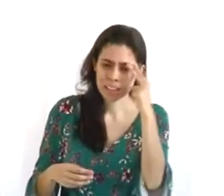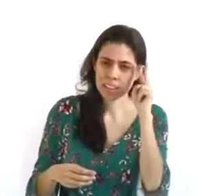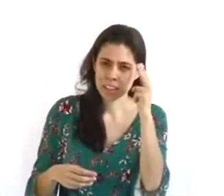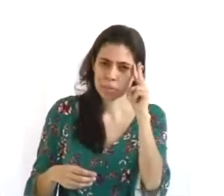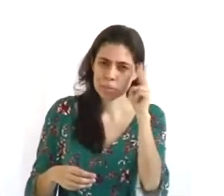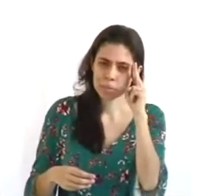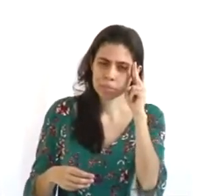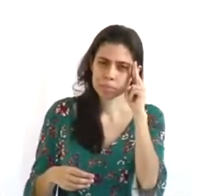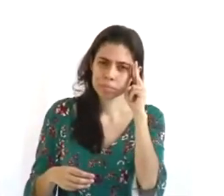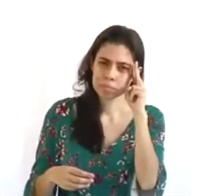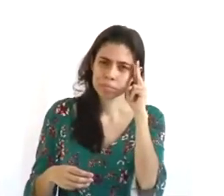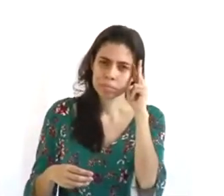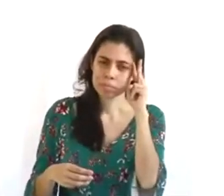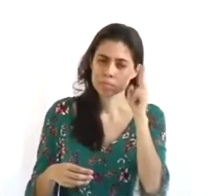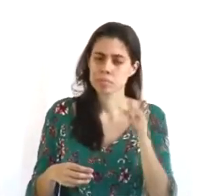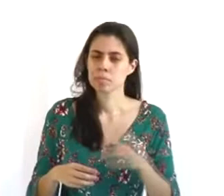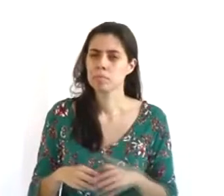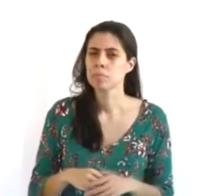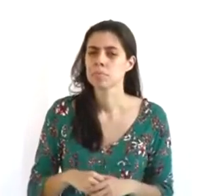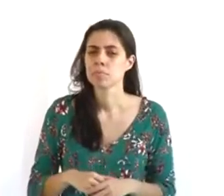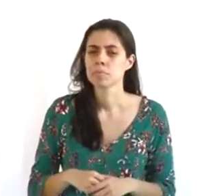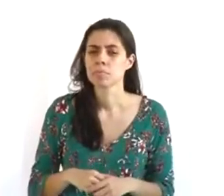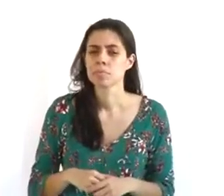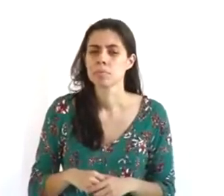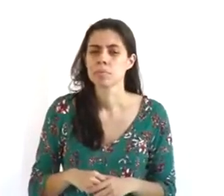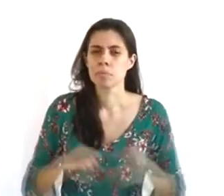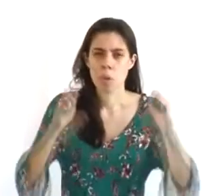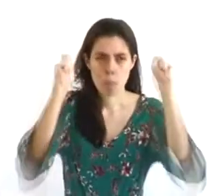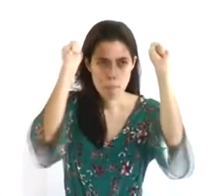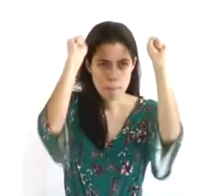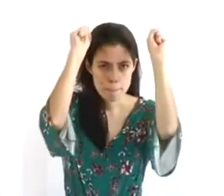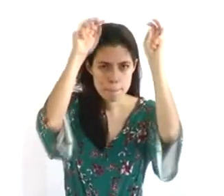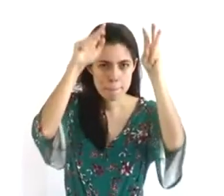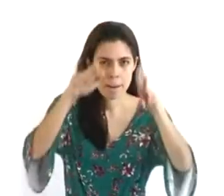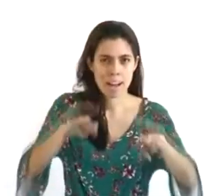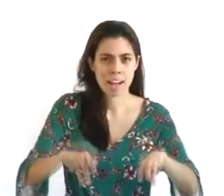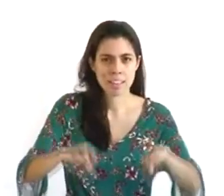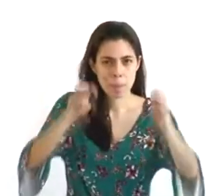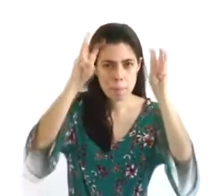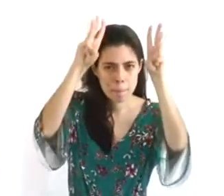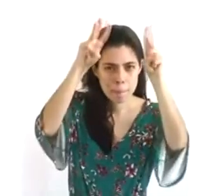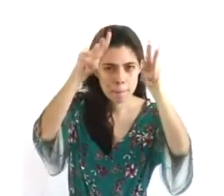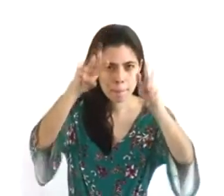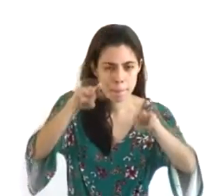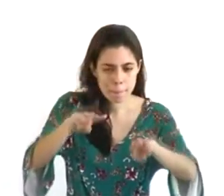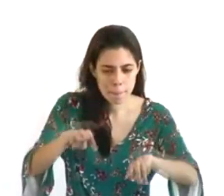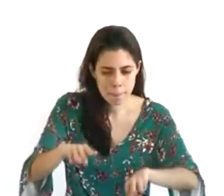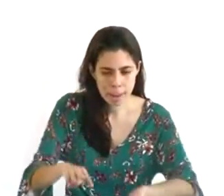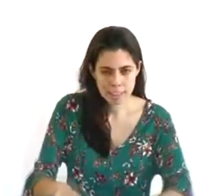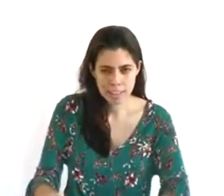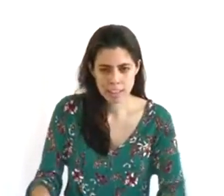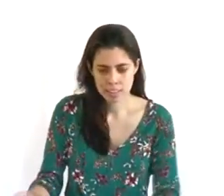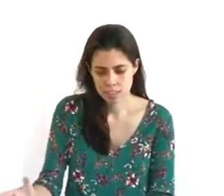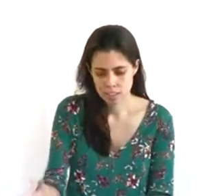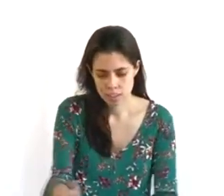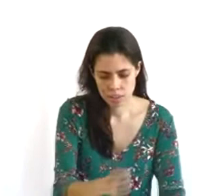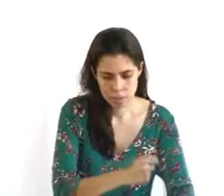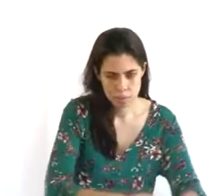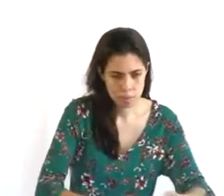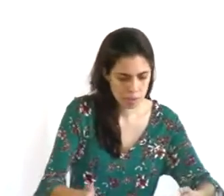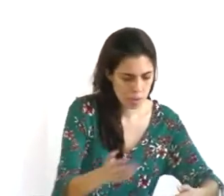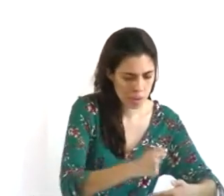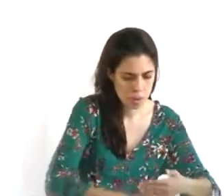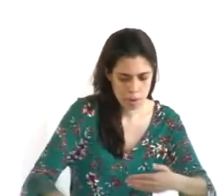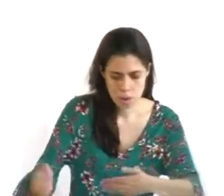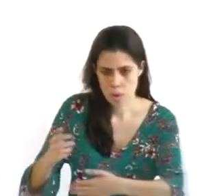inclusive por conta do que está aí na pastoral do boletim. Deus tinha dado uma ordem, cada família deve pegar a porção suficiente e